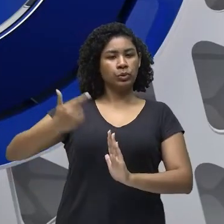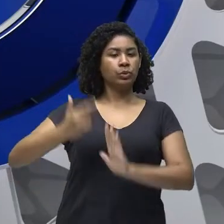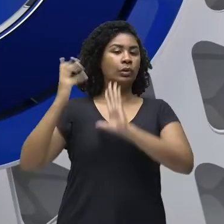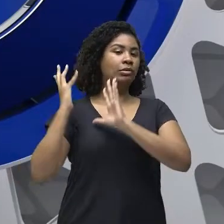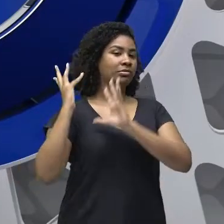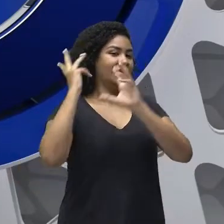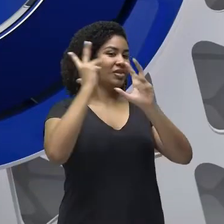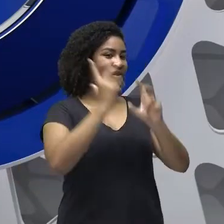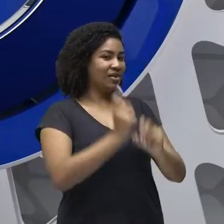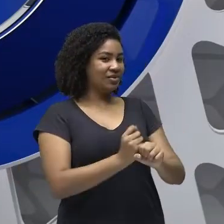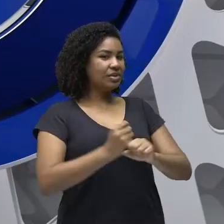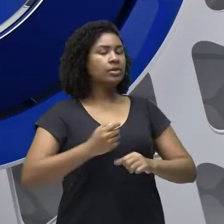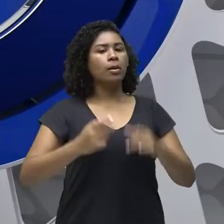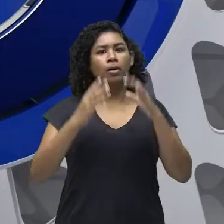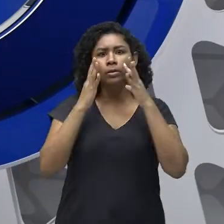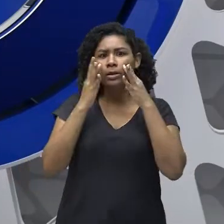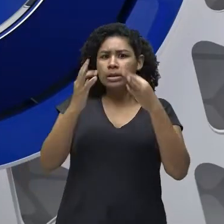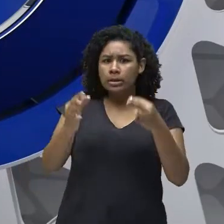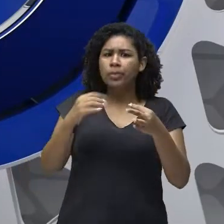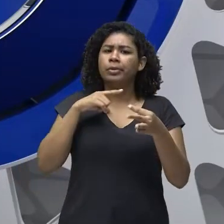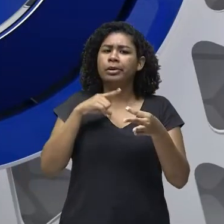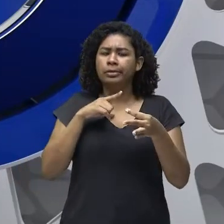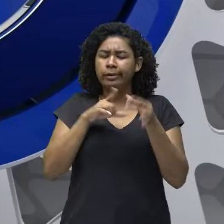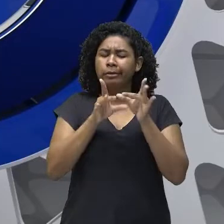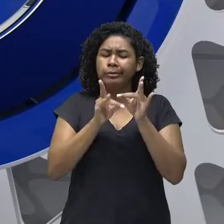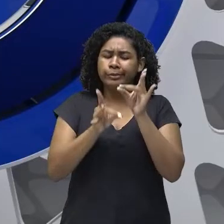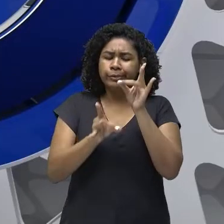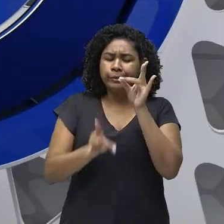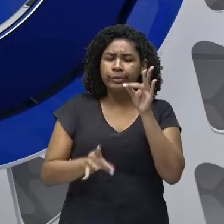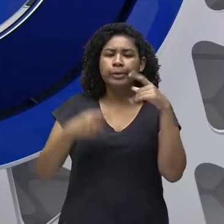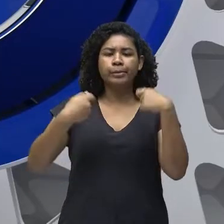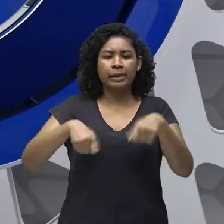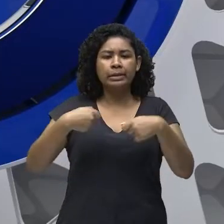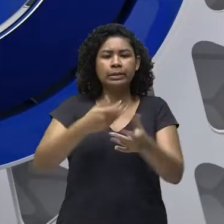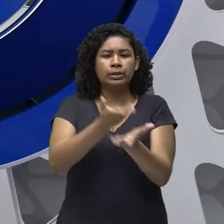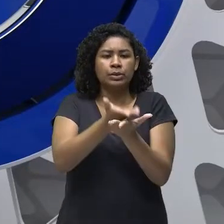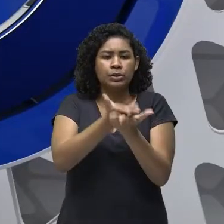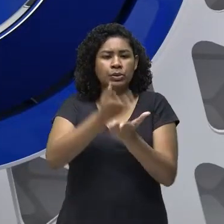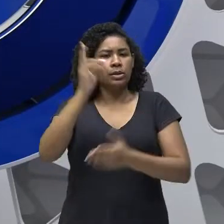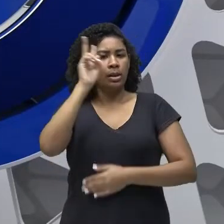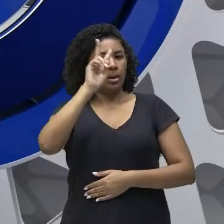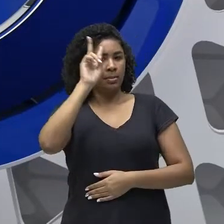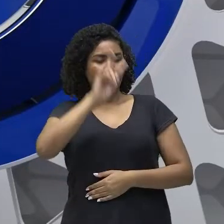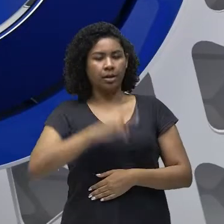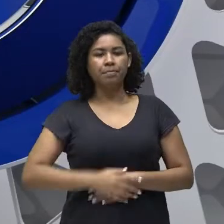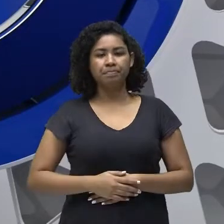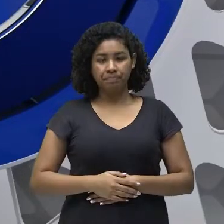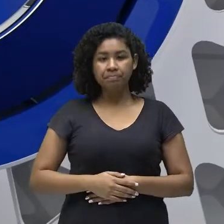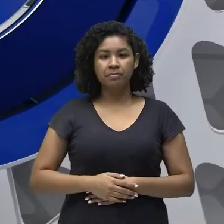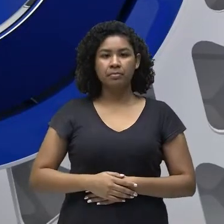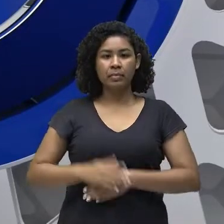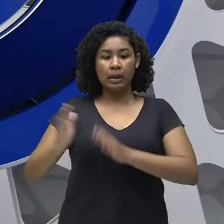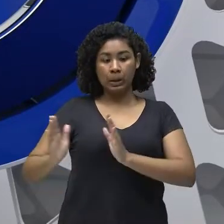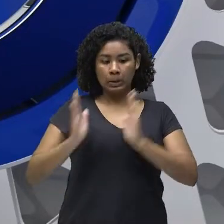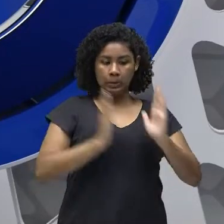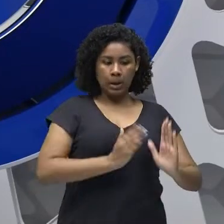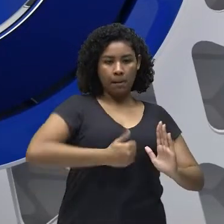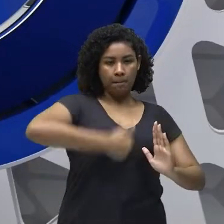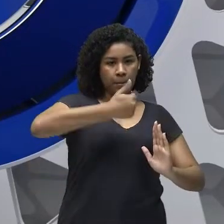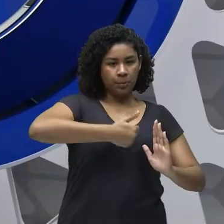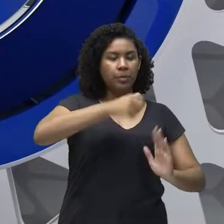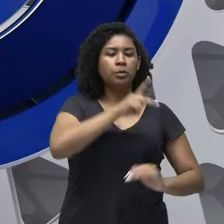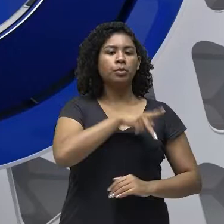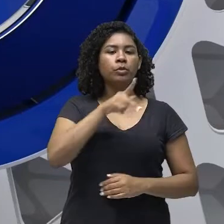fiquem atentos, porque tem bastante coisa para a gente relembrar. Então, vocês viram um pedaço da revisão com a teacher Fernanda. E agora a gente vai revisar um